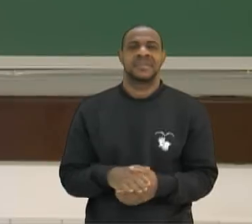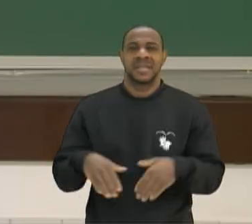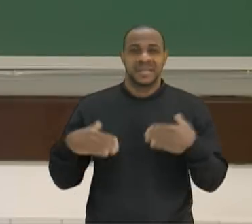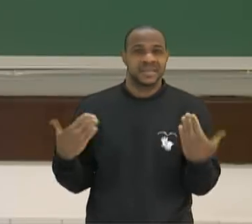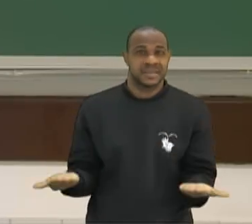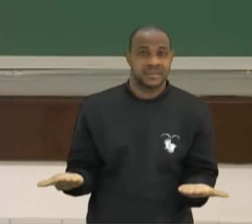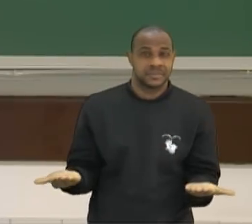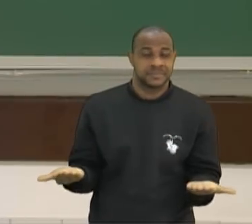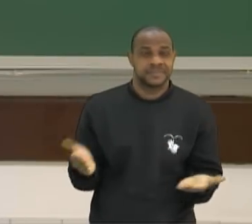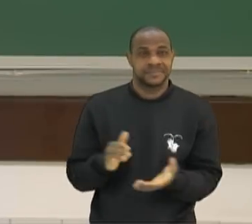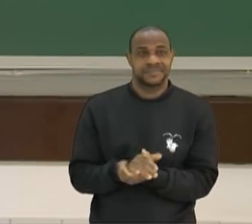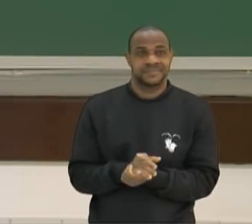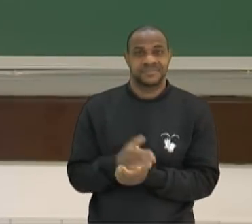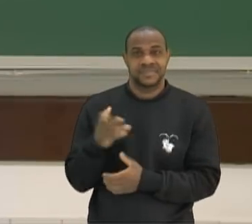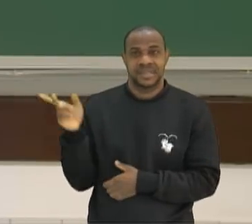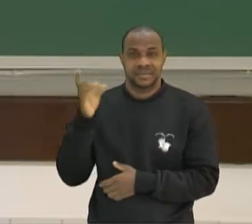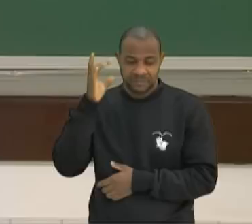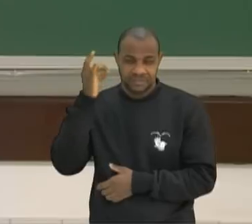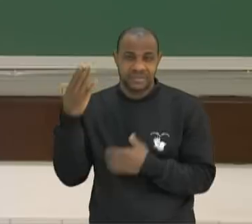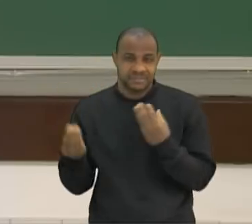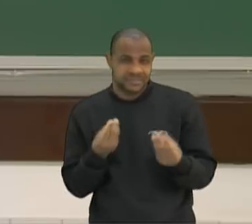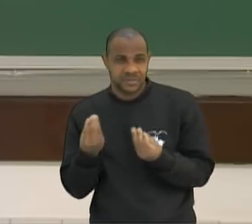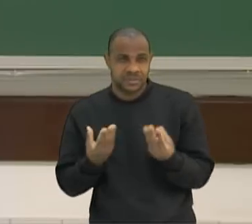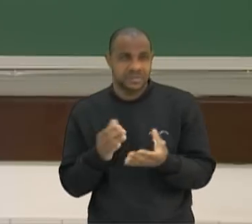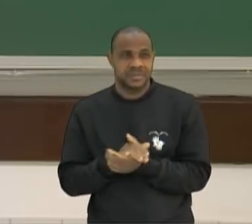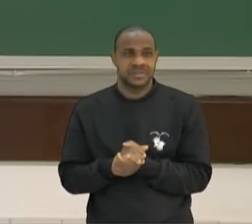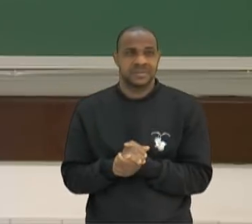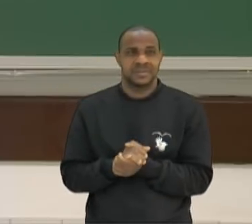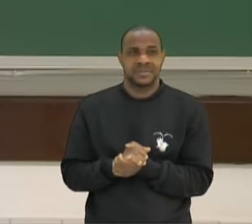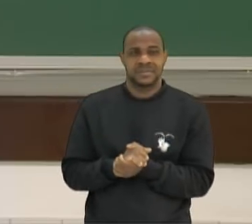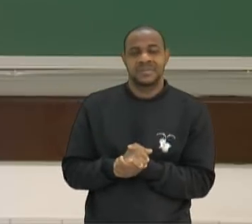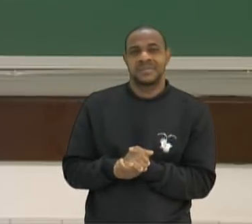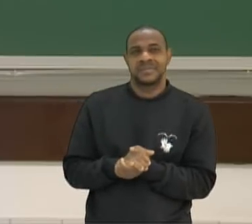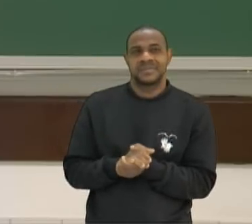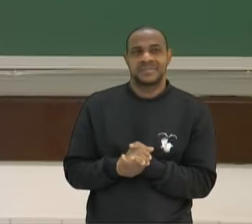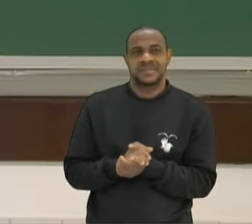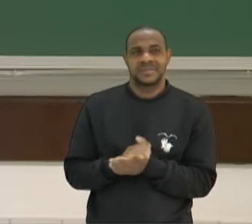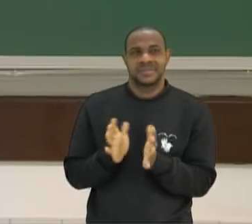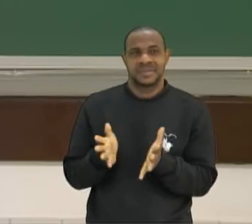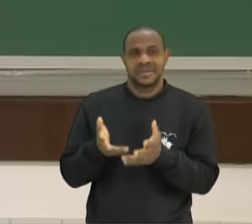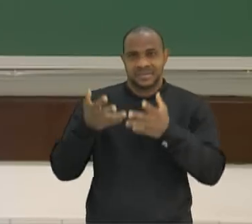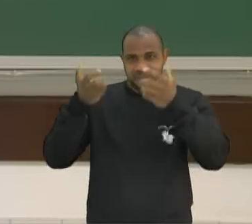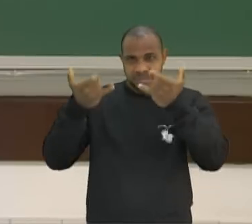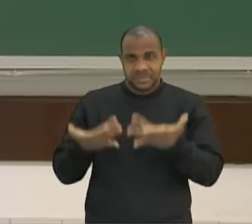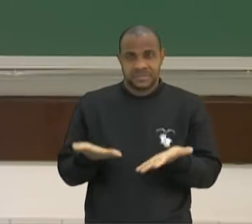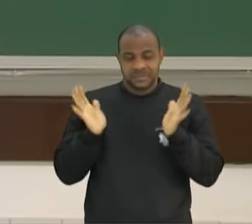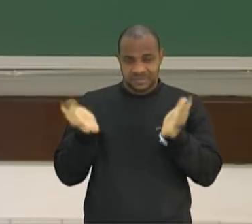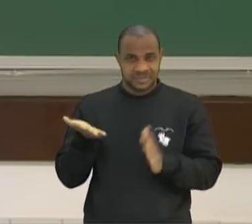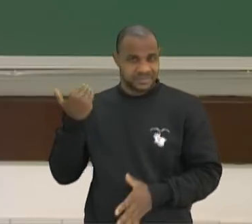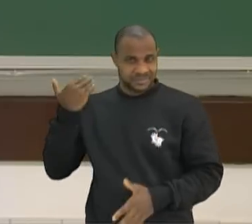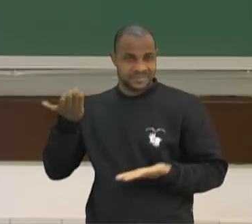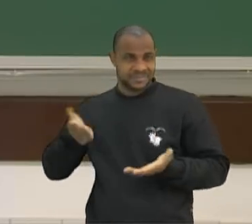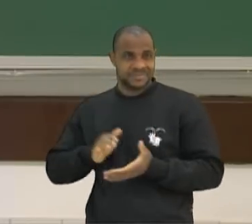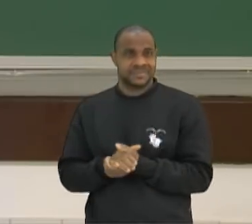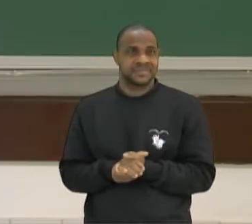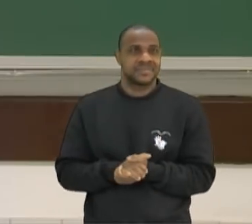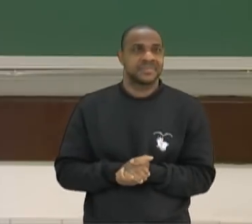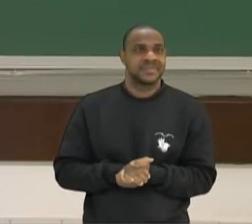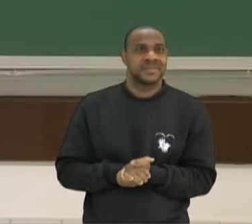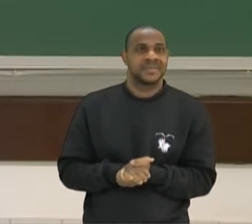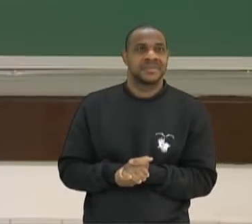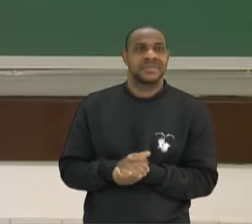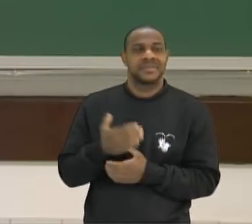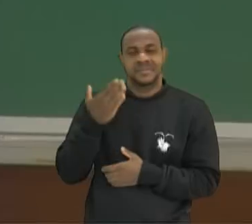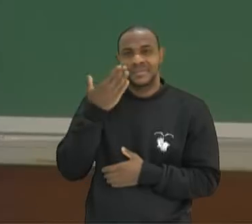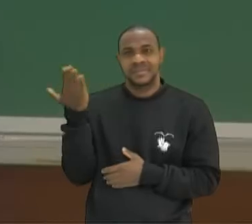Então, galerinha, essa foi fácil, né? A Teacher Cíntia já falou para vocês sobre isso, ok? So,